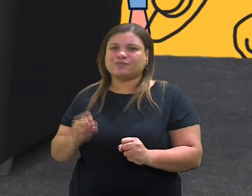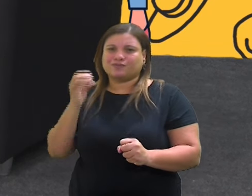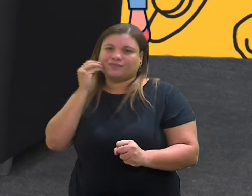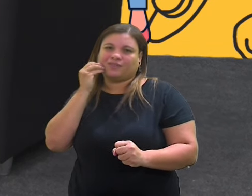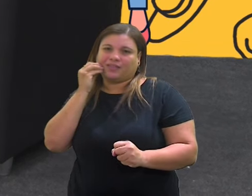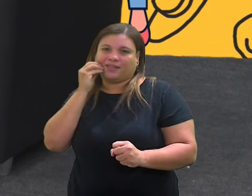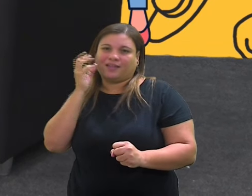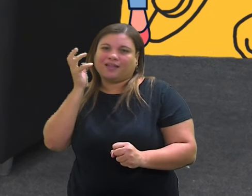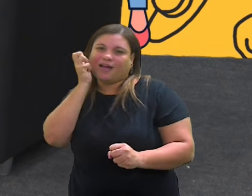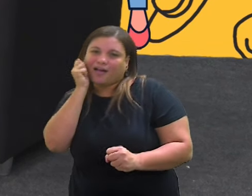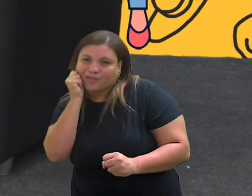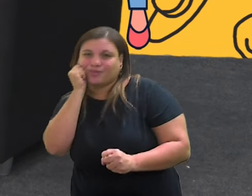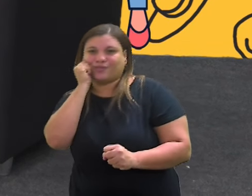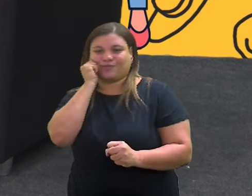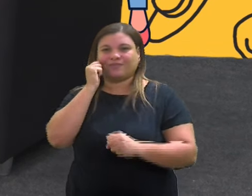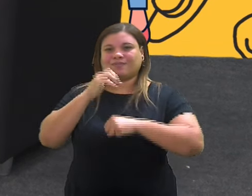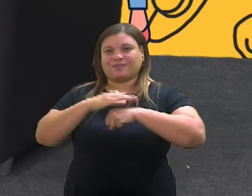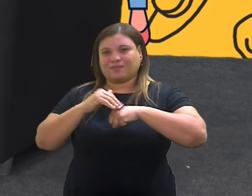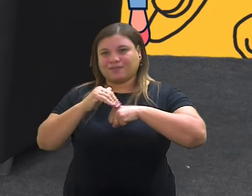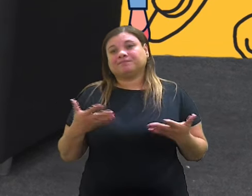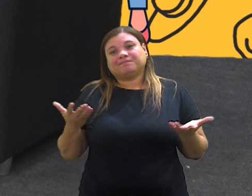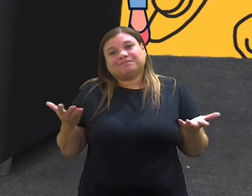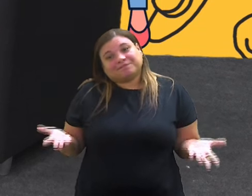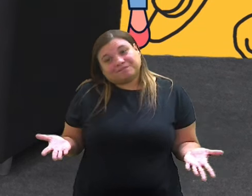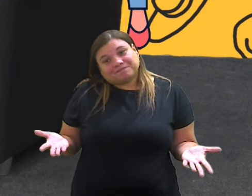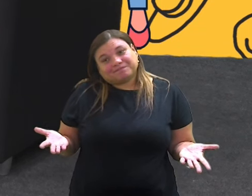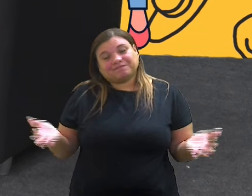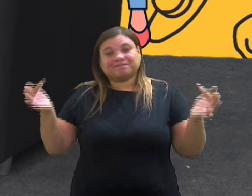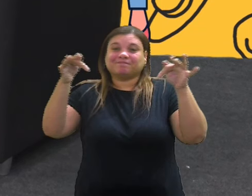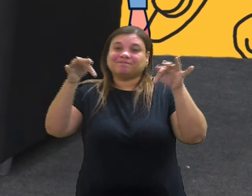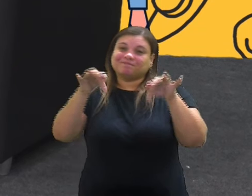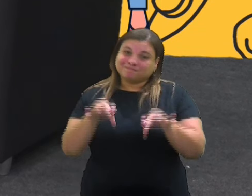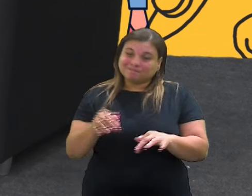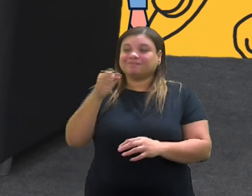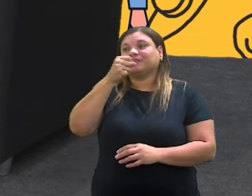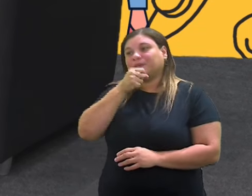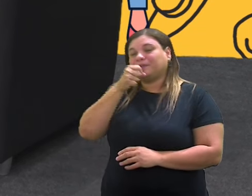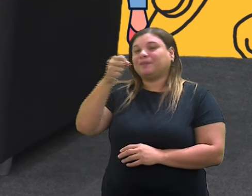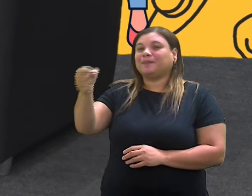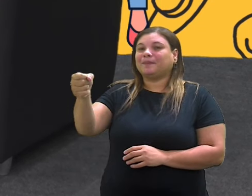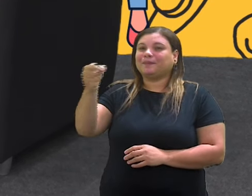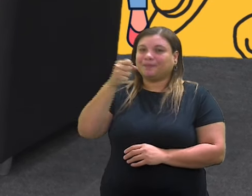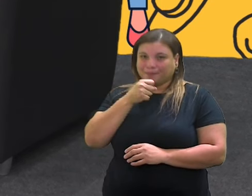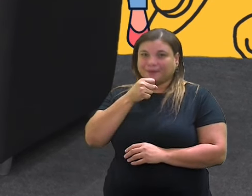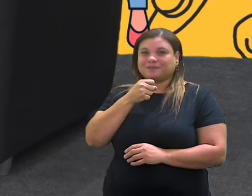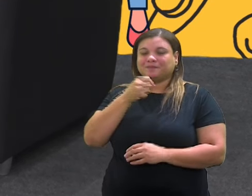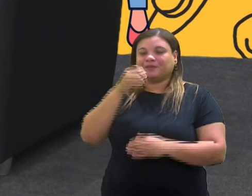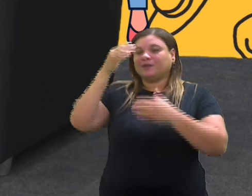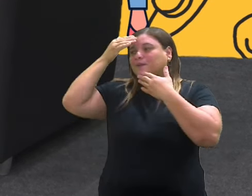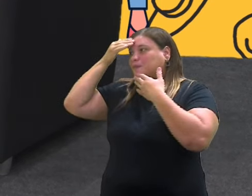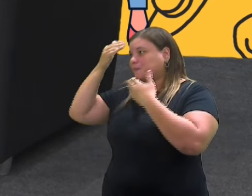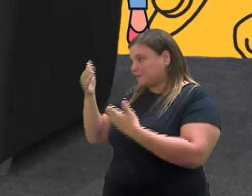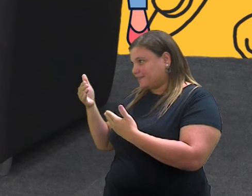tanto Instagram, para, né, adotar esses animais. Então, pessoal, chegamos até mais um final de uma entrevista. Eu queria